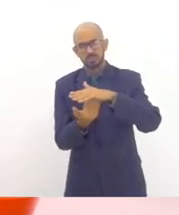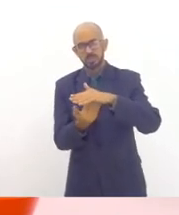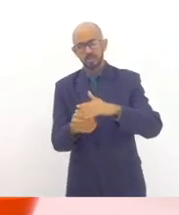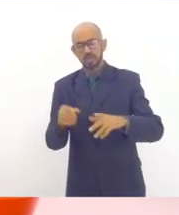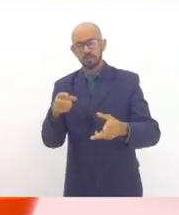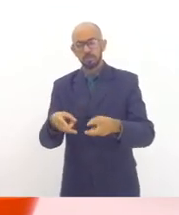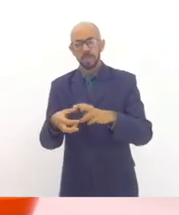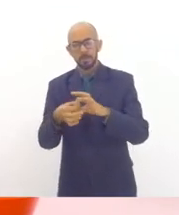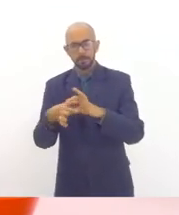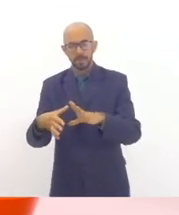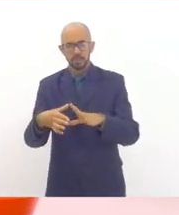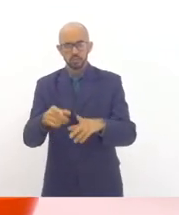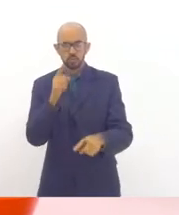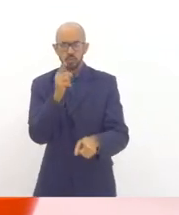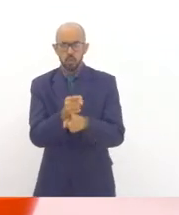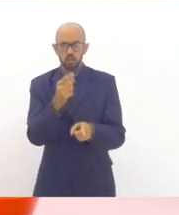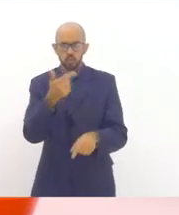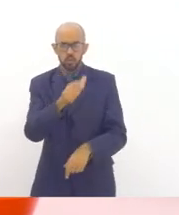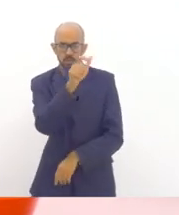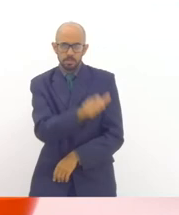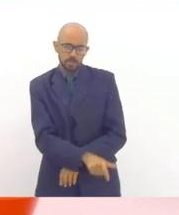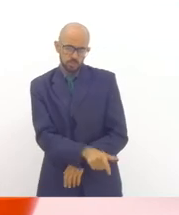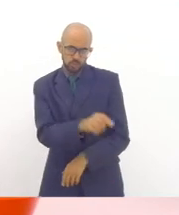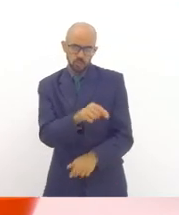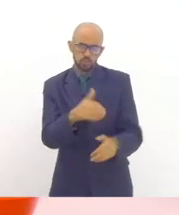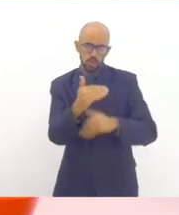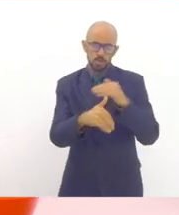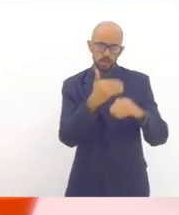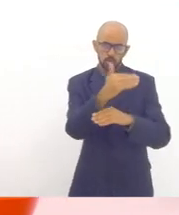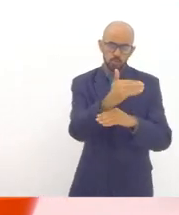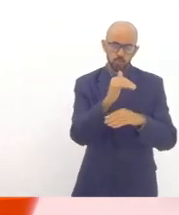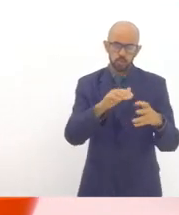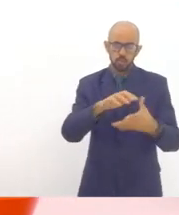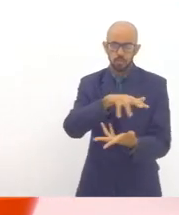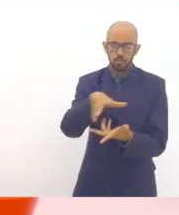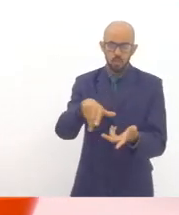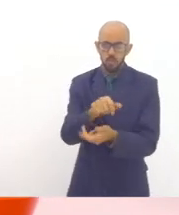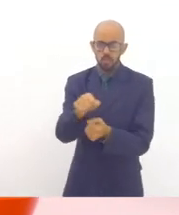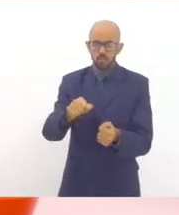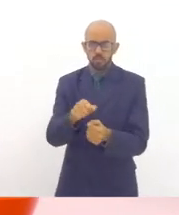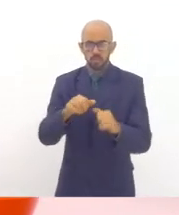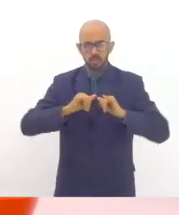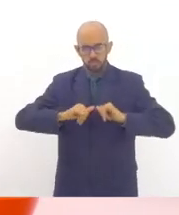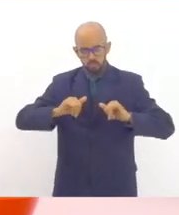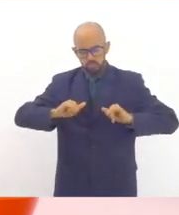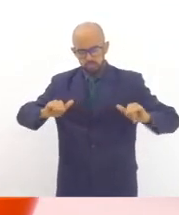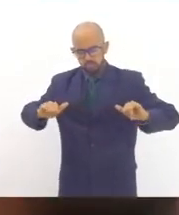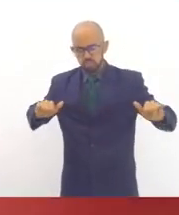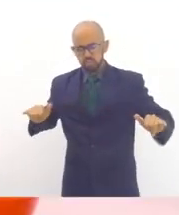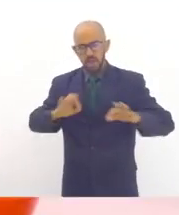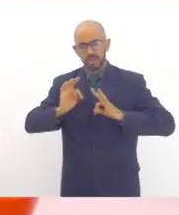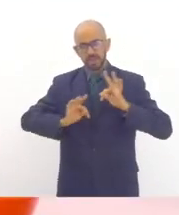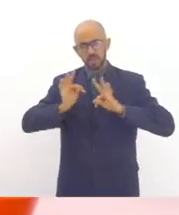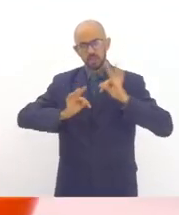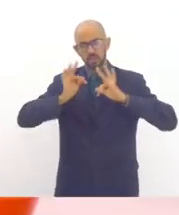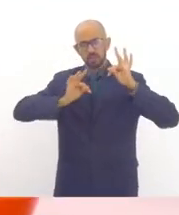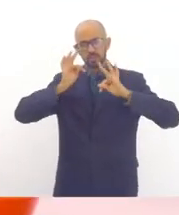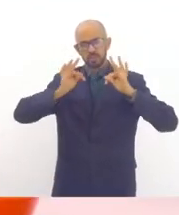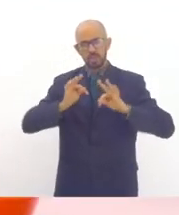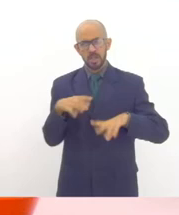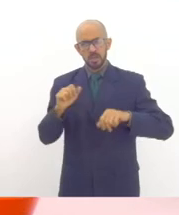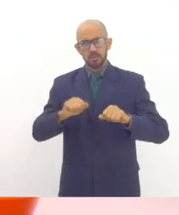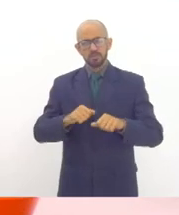outro, sobretudo em um mundo que se expande por meio de fluxos e tecnologias, um mundo plurilingüe